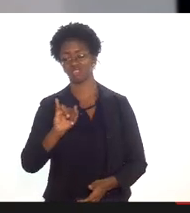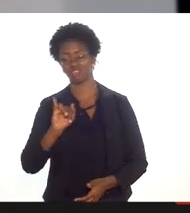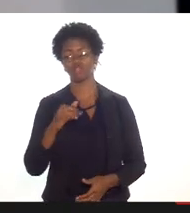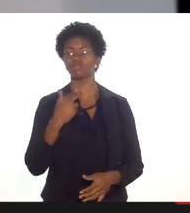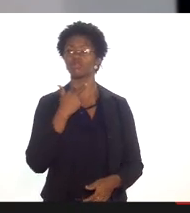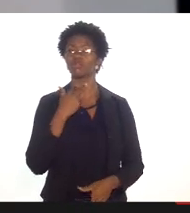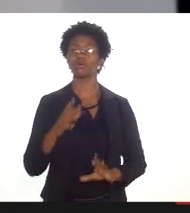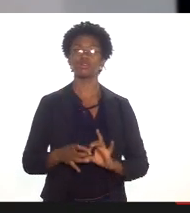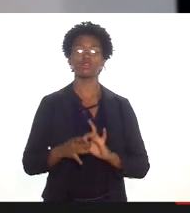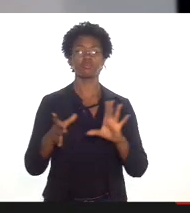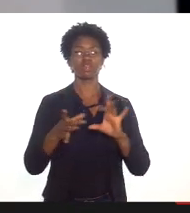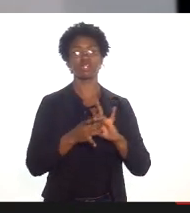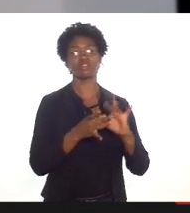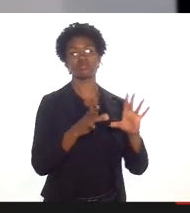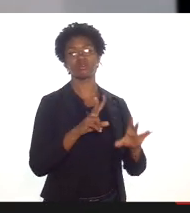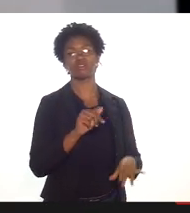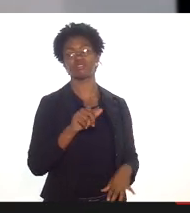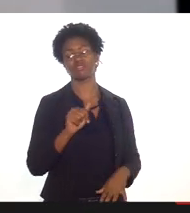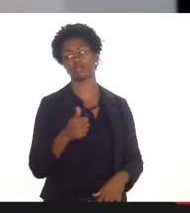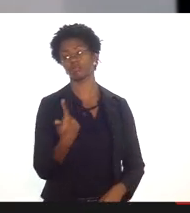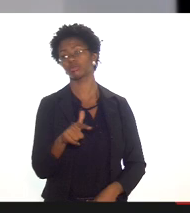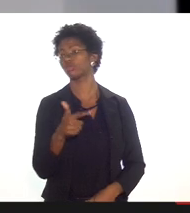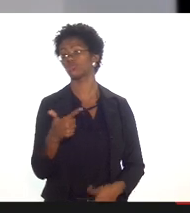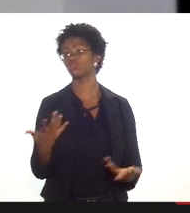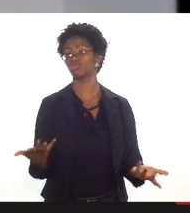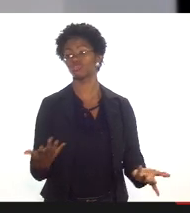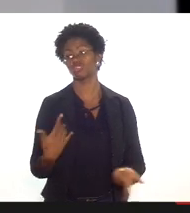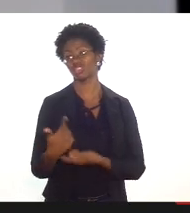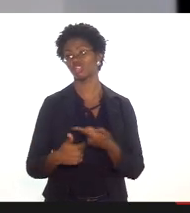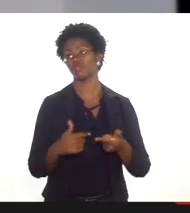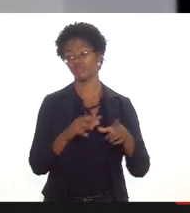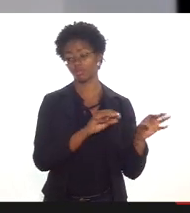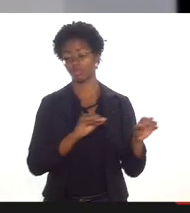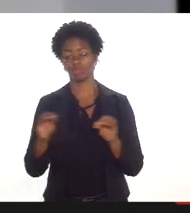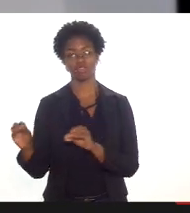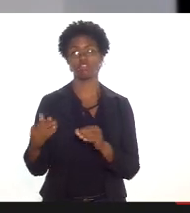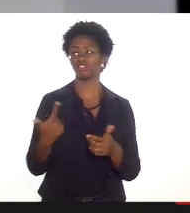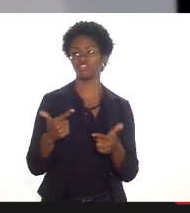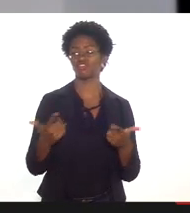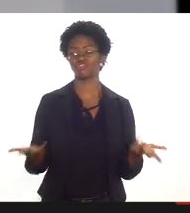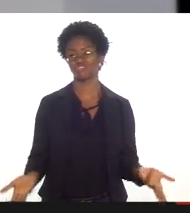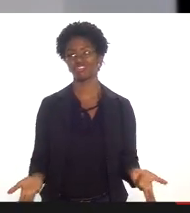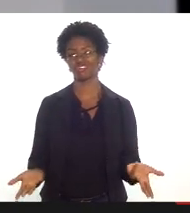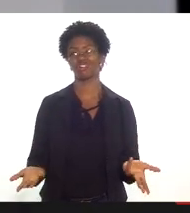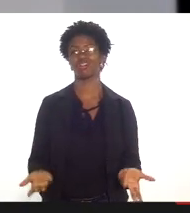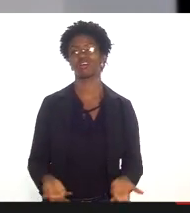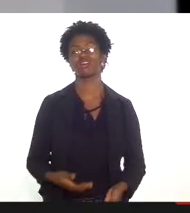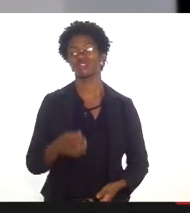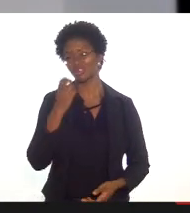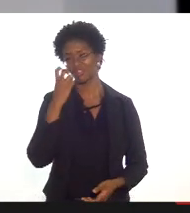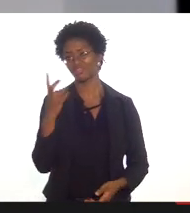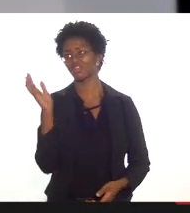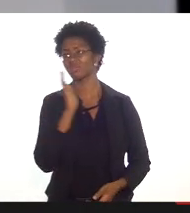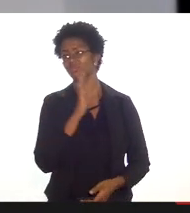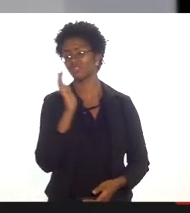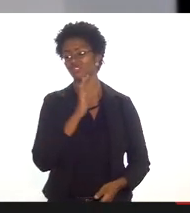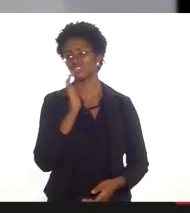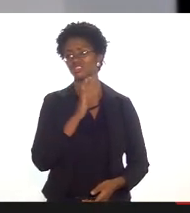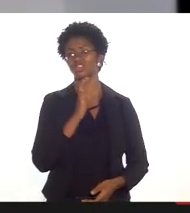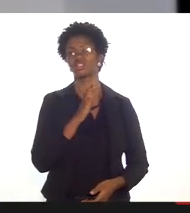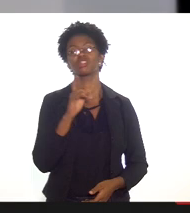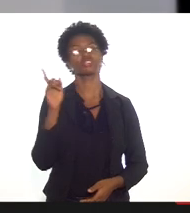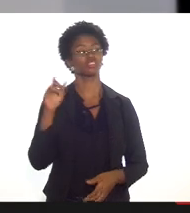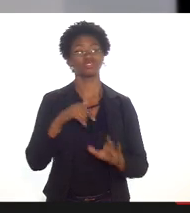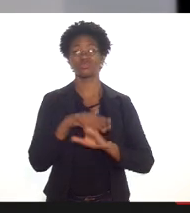liberados as suas vagas porque não tinham serviços para serem transferidos. Vimos a emergência de Cardoso Fontes, Bom